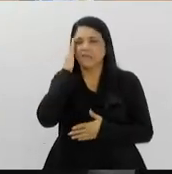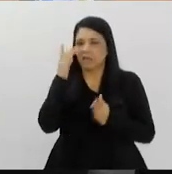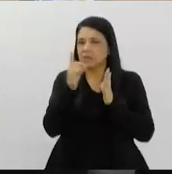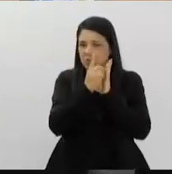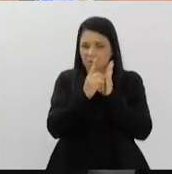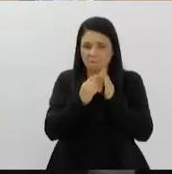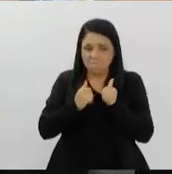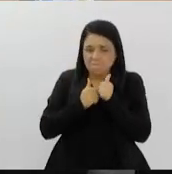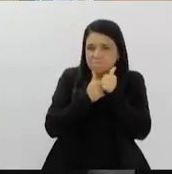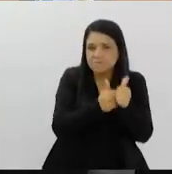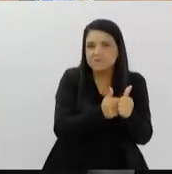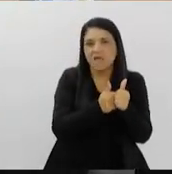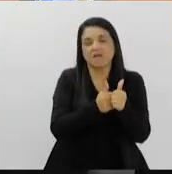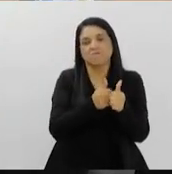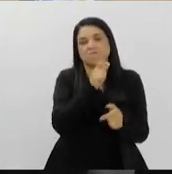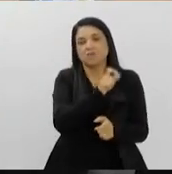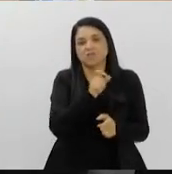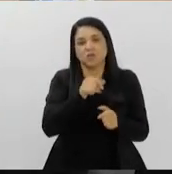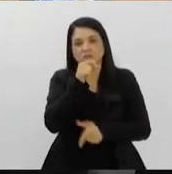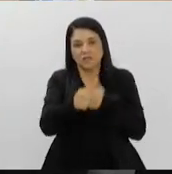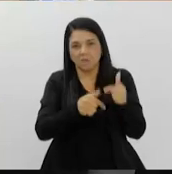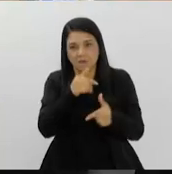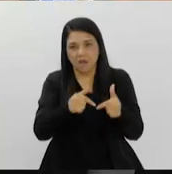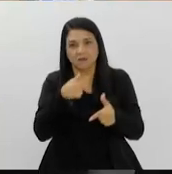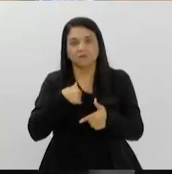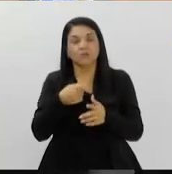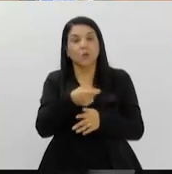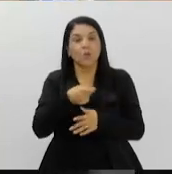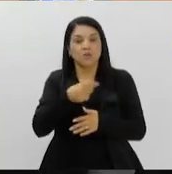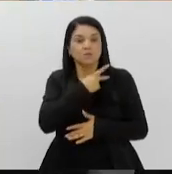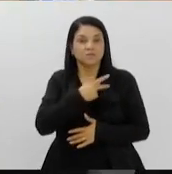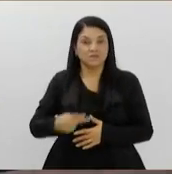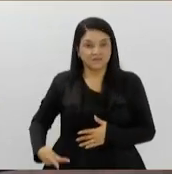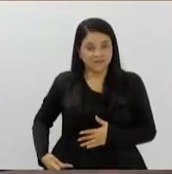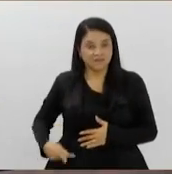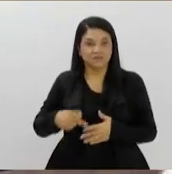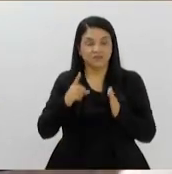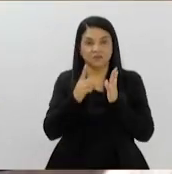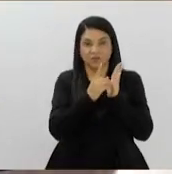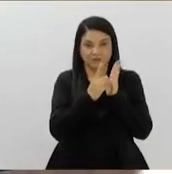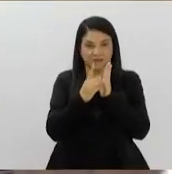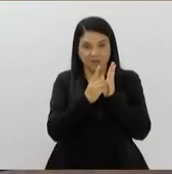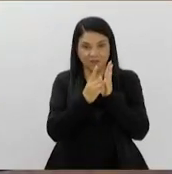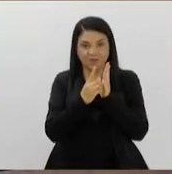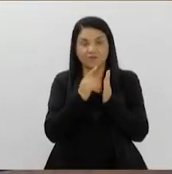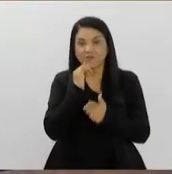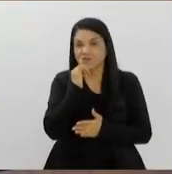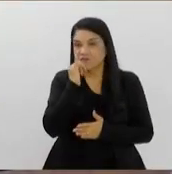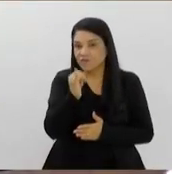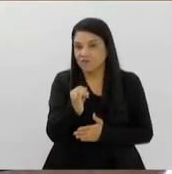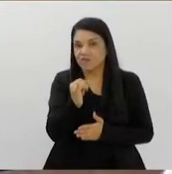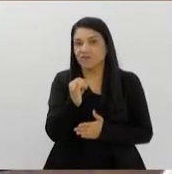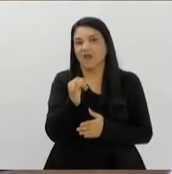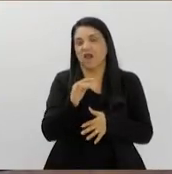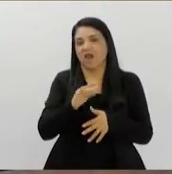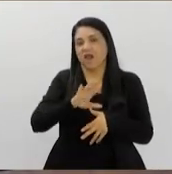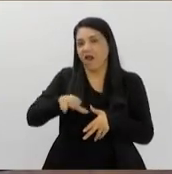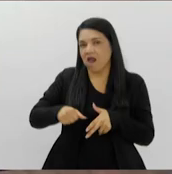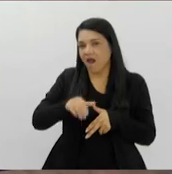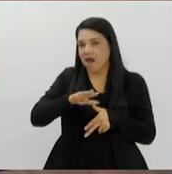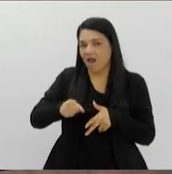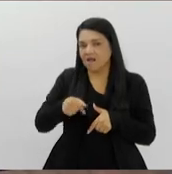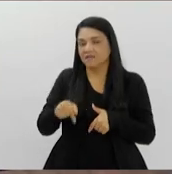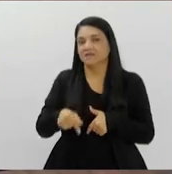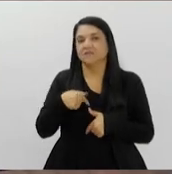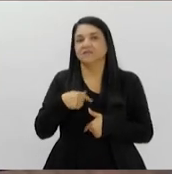persegue trabalhador. Nós tivemos casos aqui do ex-presidente do DETRO delatando a propina de 1 milhão por mês que recebia,